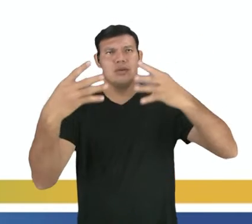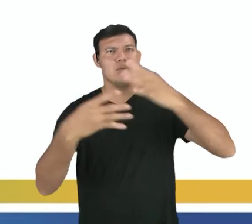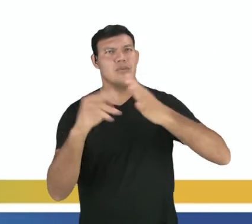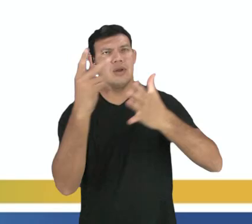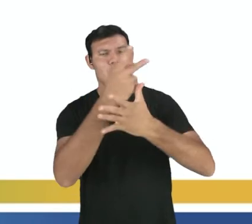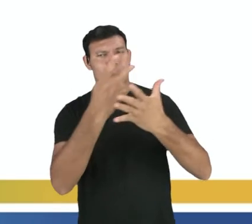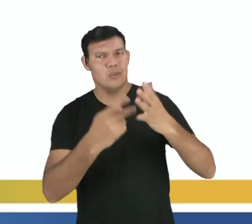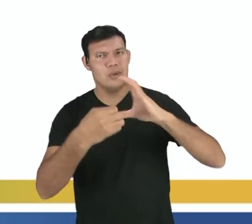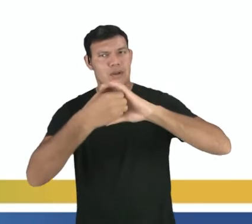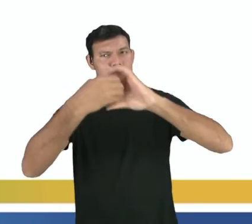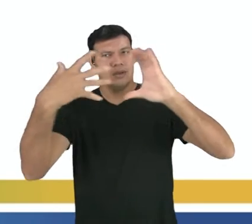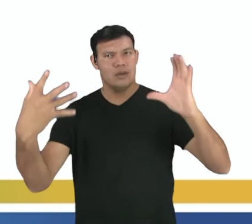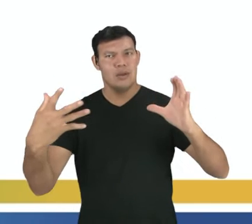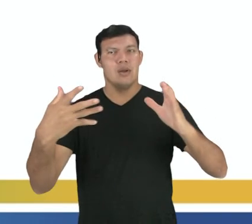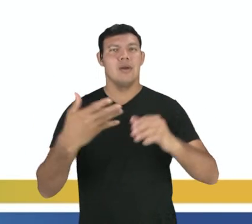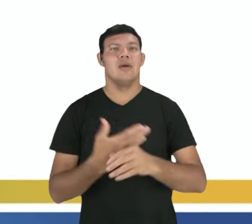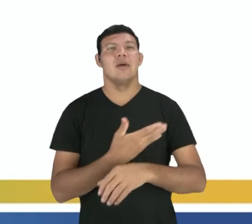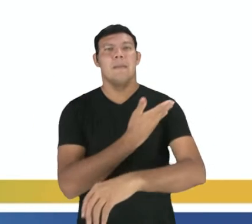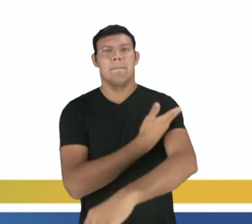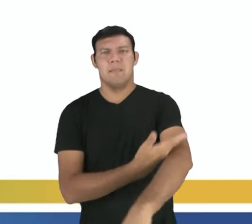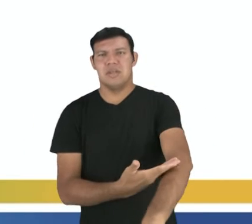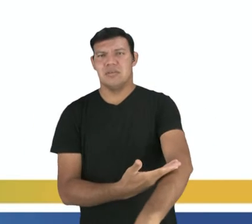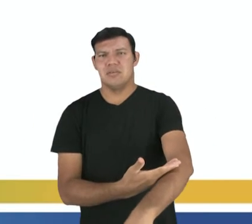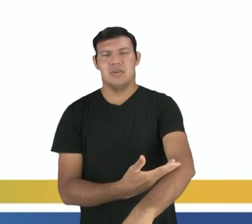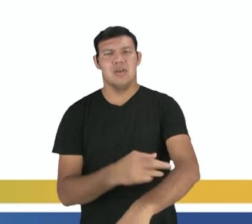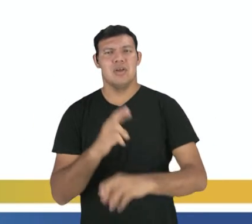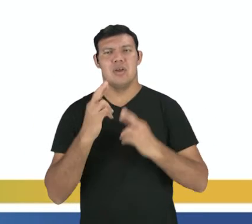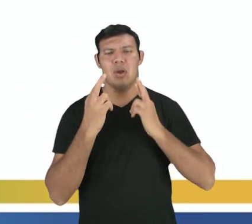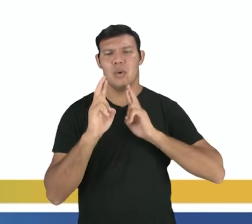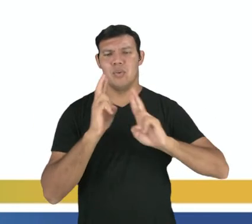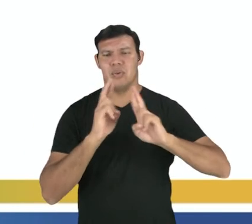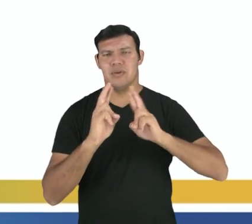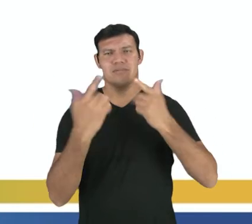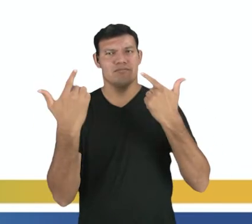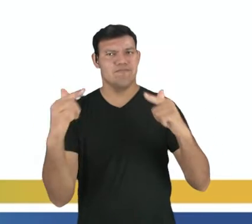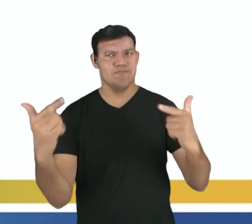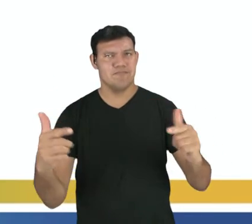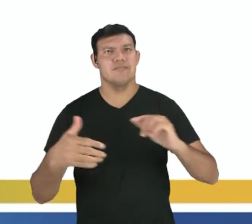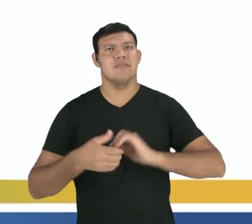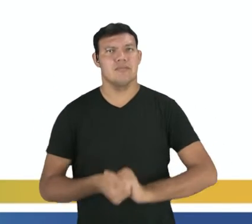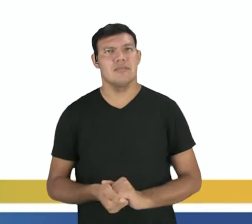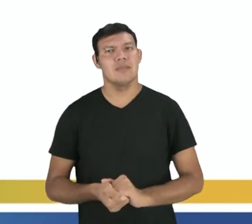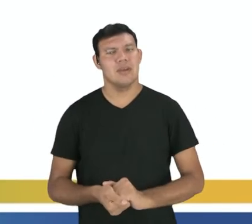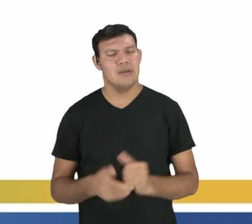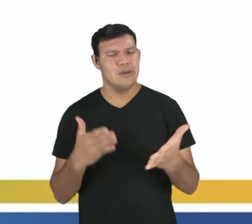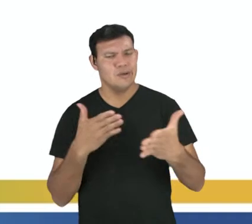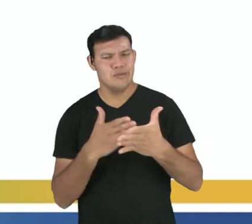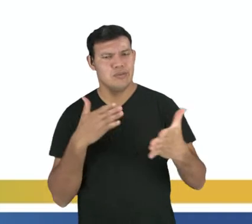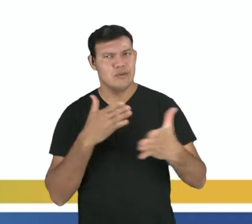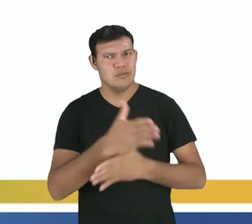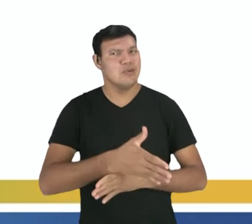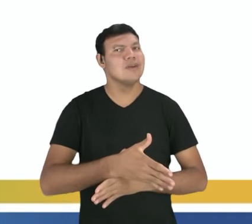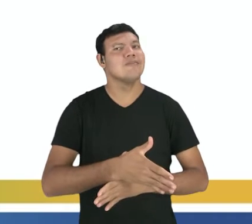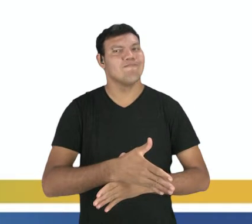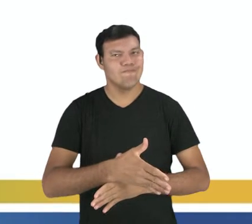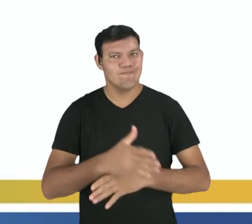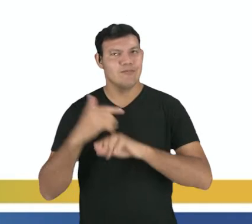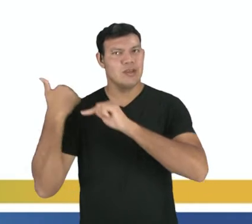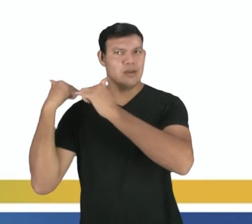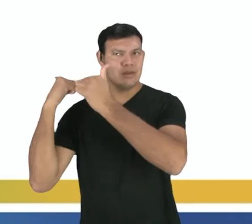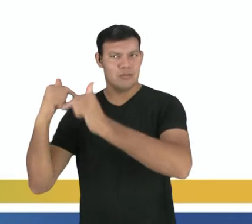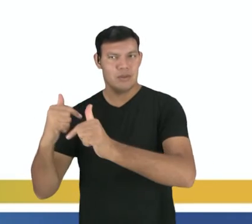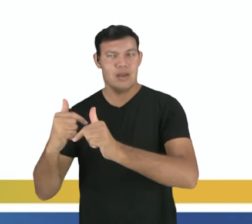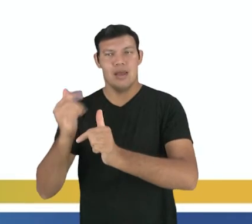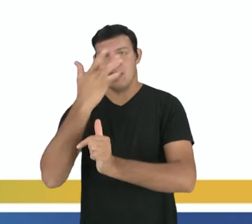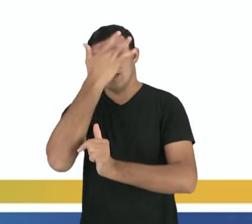é caracterizada pelo verso branco, sem rima. Então aí já vem uma quebra realmente do clássico, né?